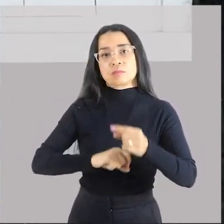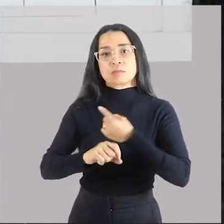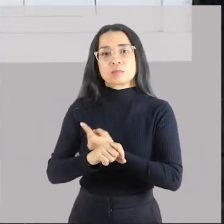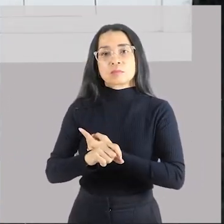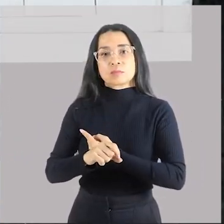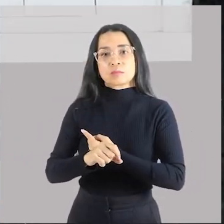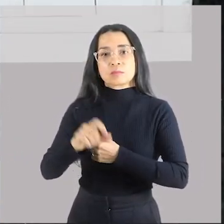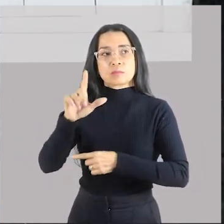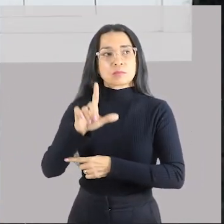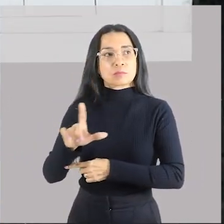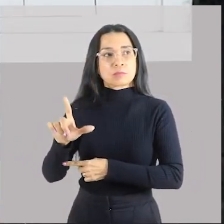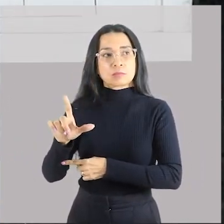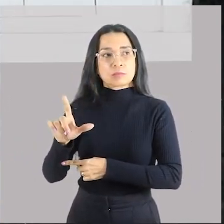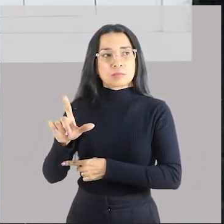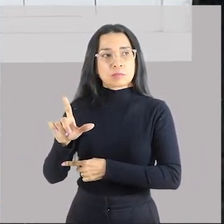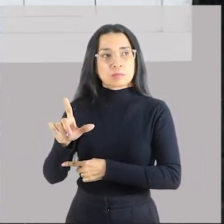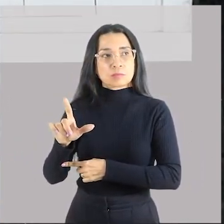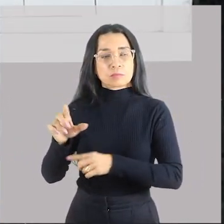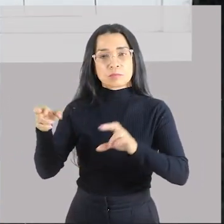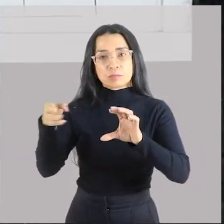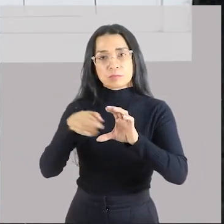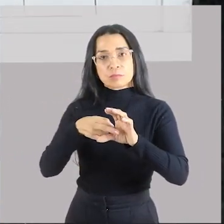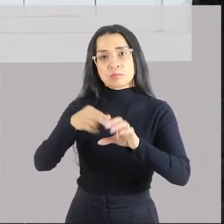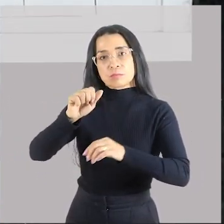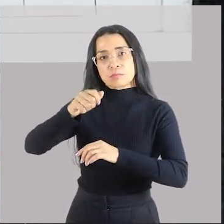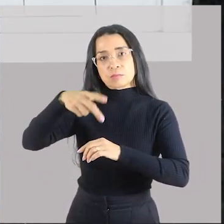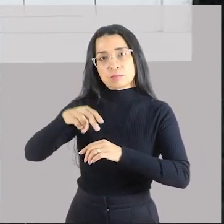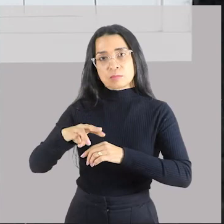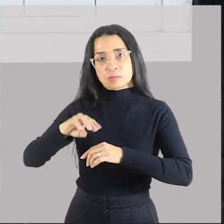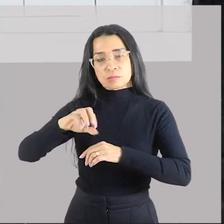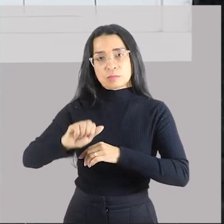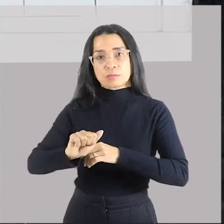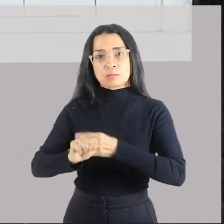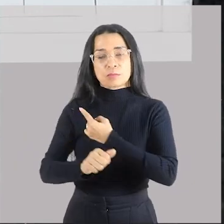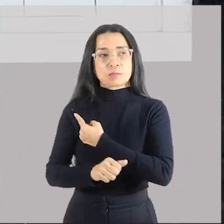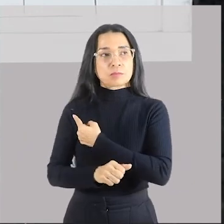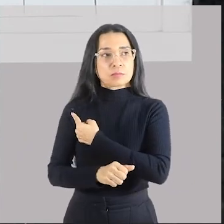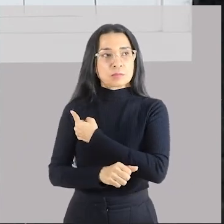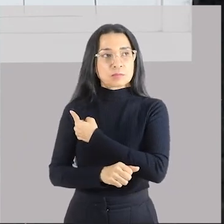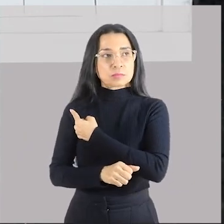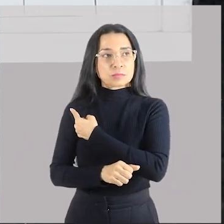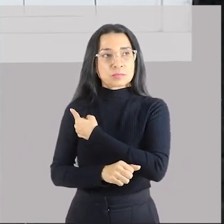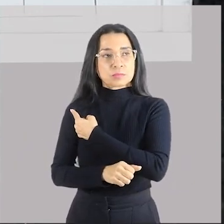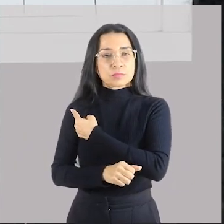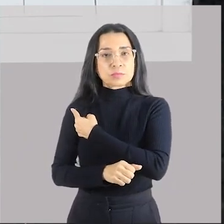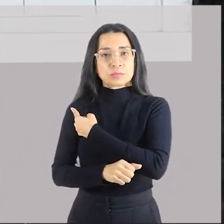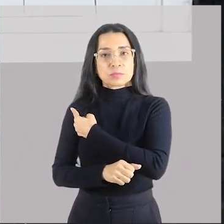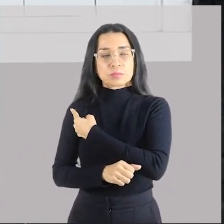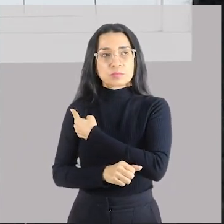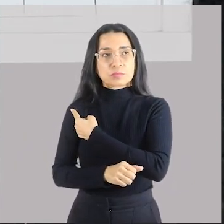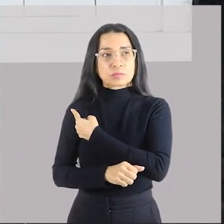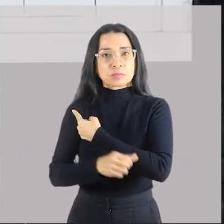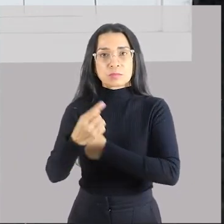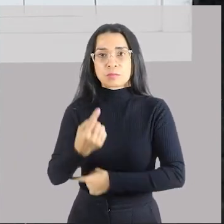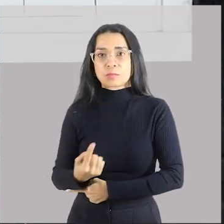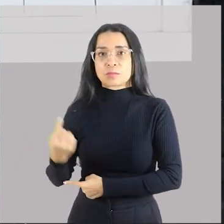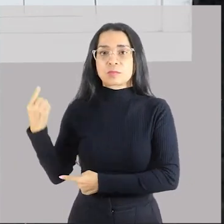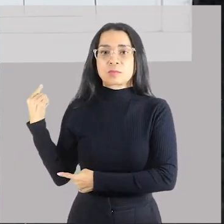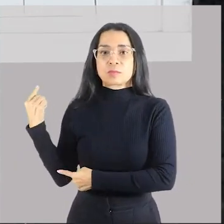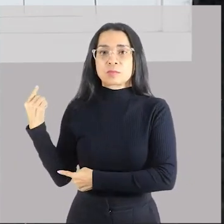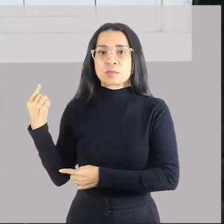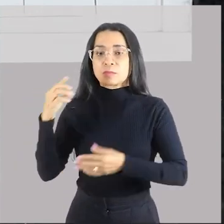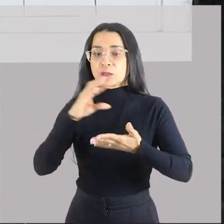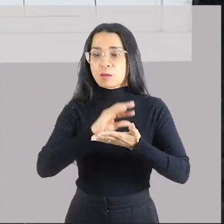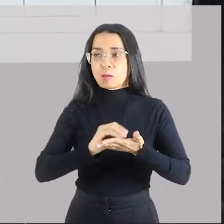entre lado, raio e apótema. Então eu vou pegar esse triângulo e trazer ele para cá, ó. Tá? Para a gente poder enxergar ele